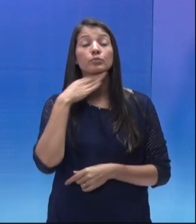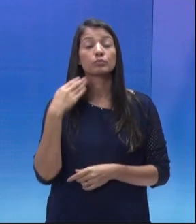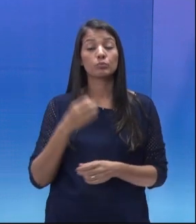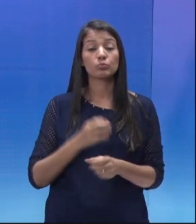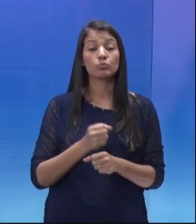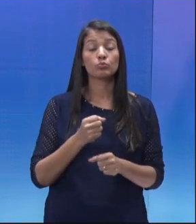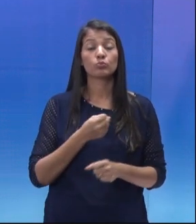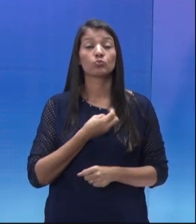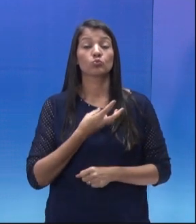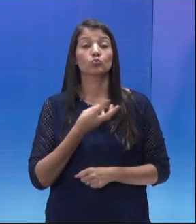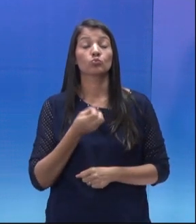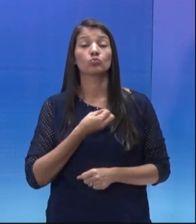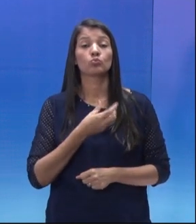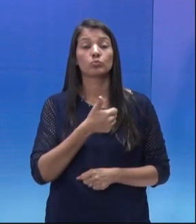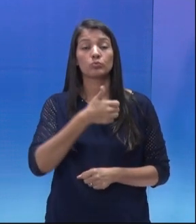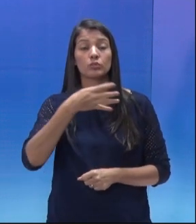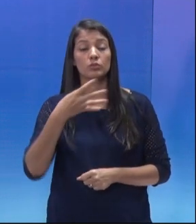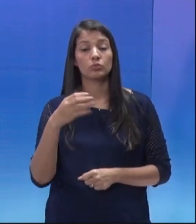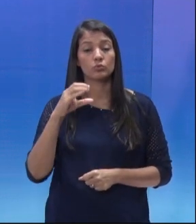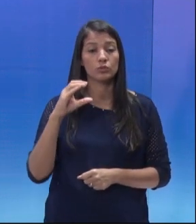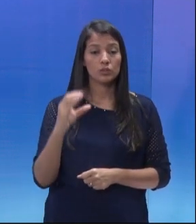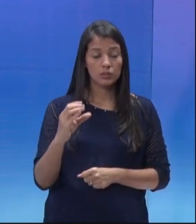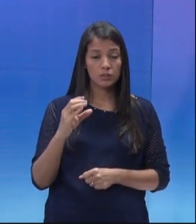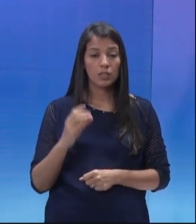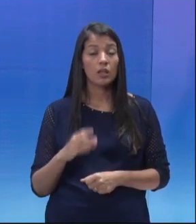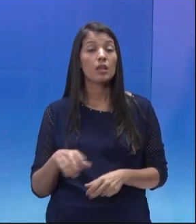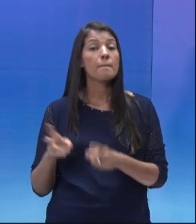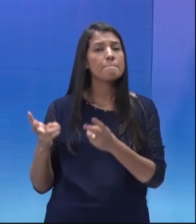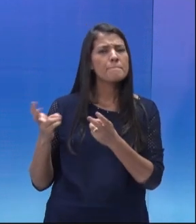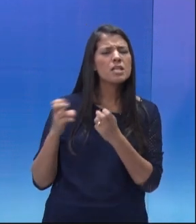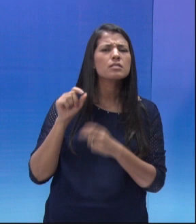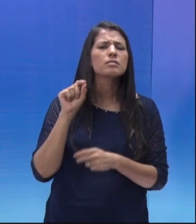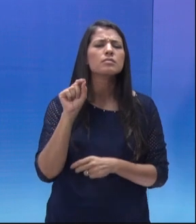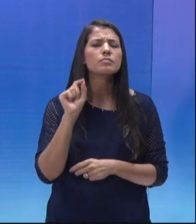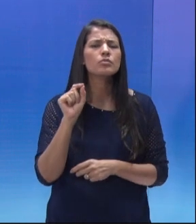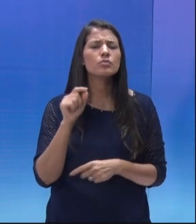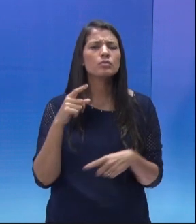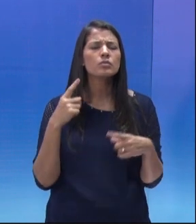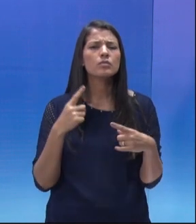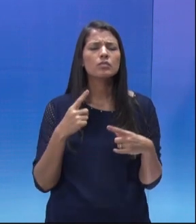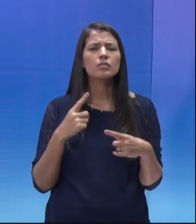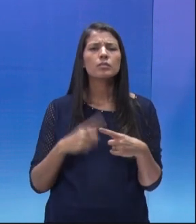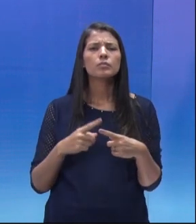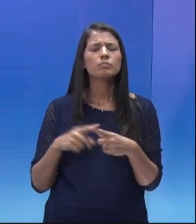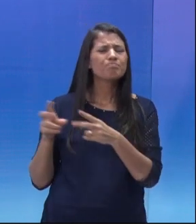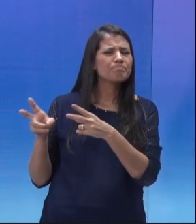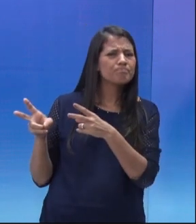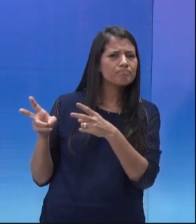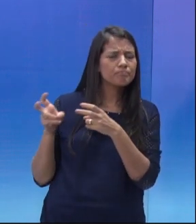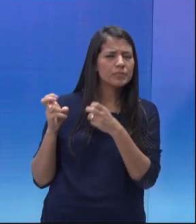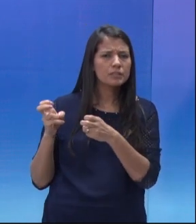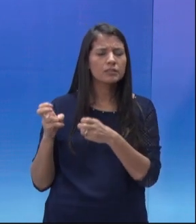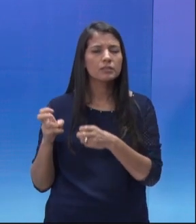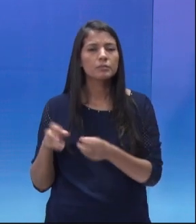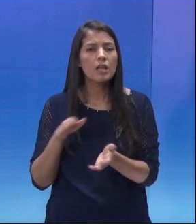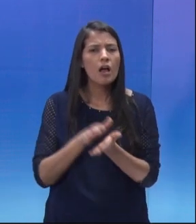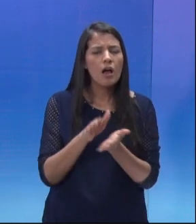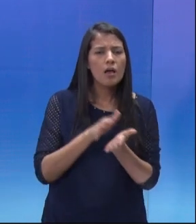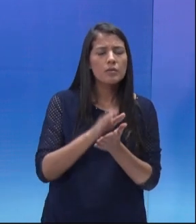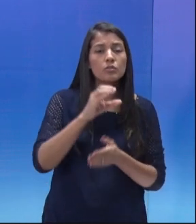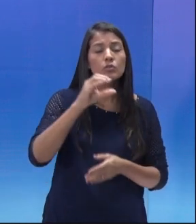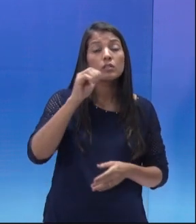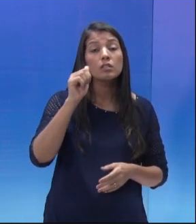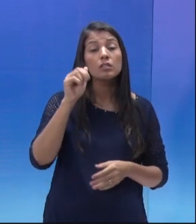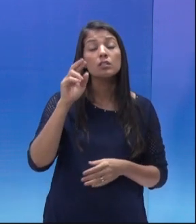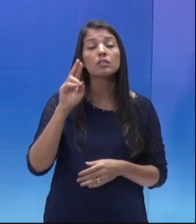podemos notar de relevante em relação aos dados? Que a datação através do carbono 14 se dá pela medição de emissões de